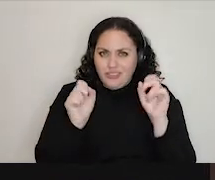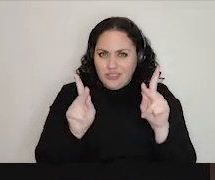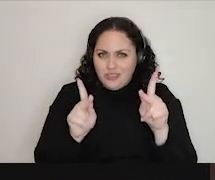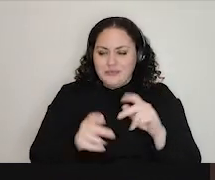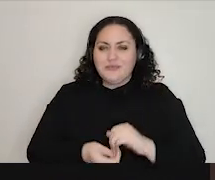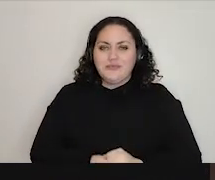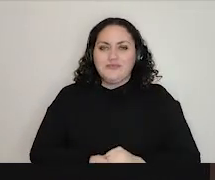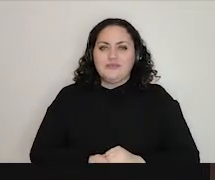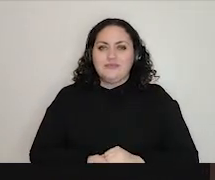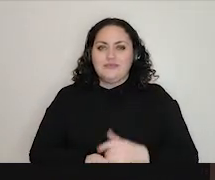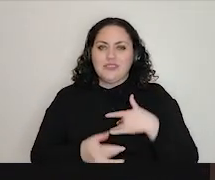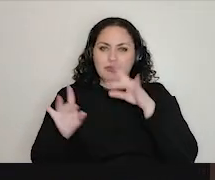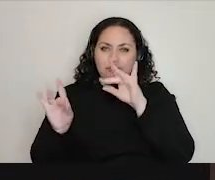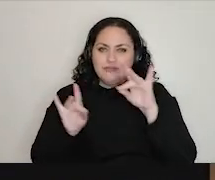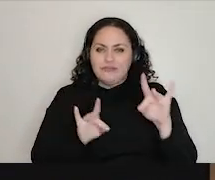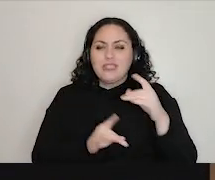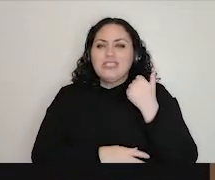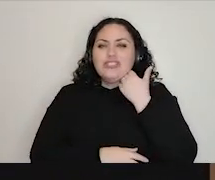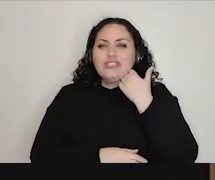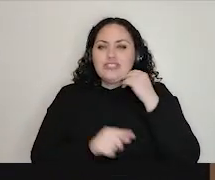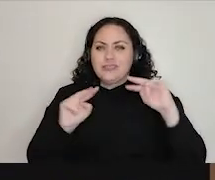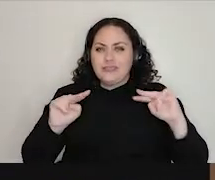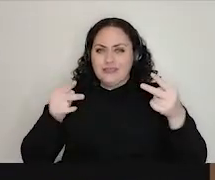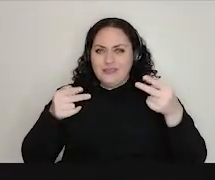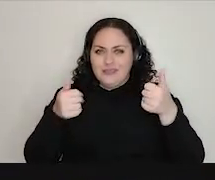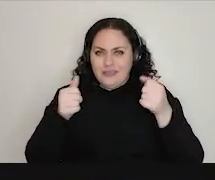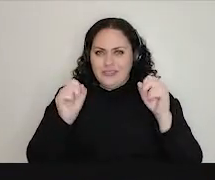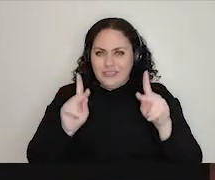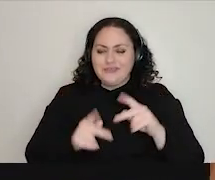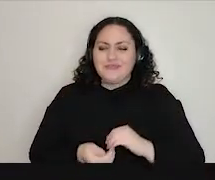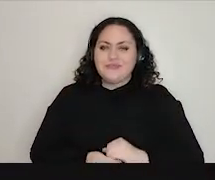gurias? Vou colocar aqui no...